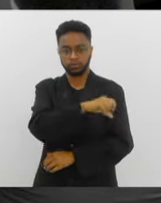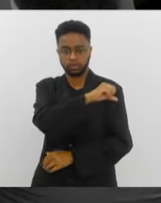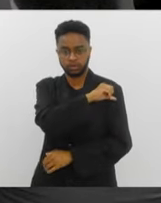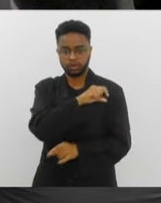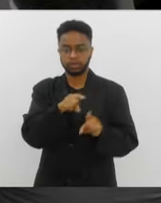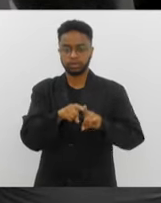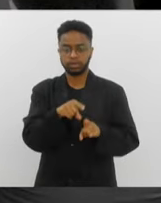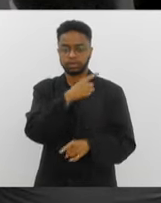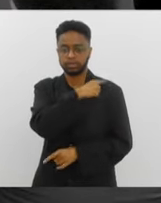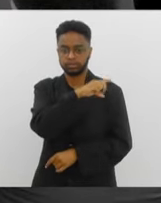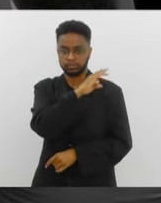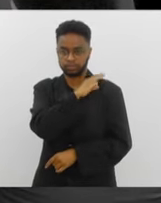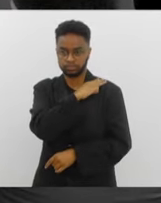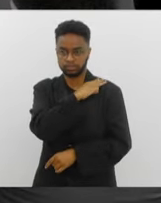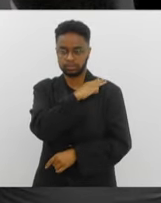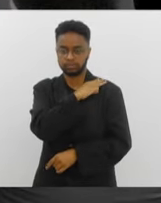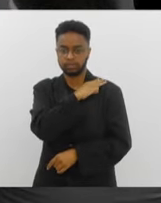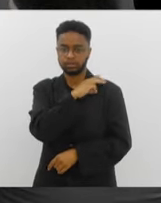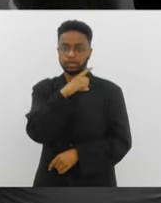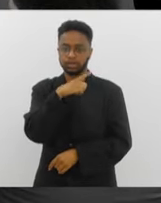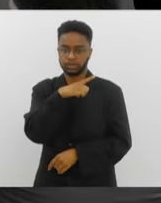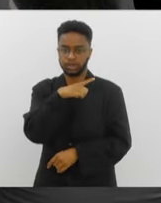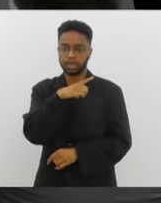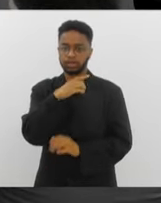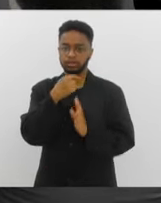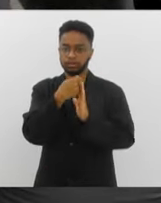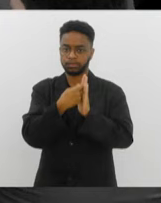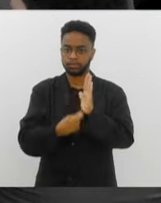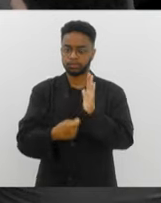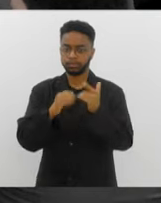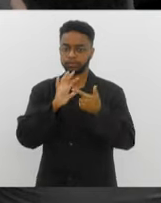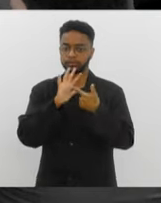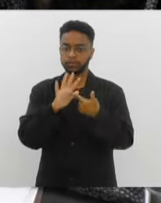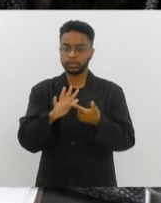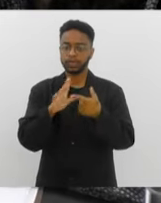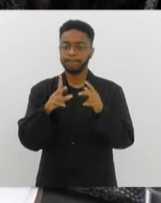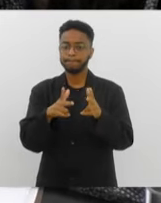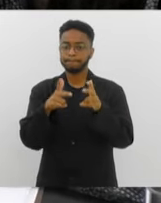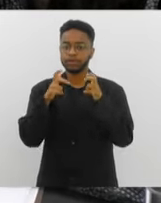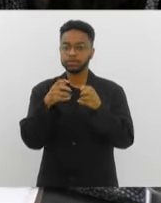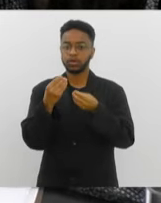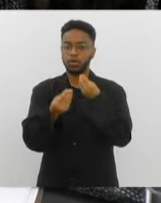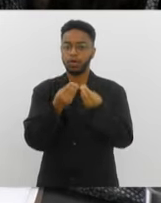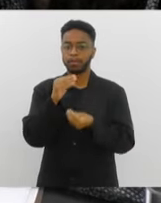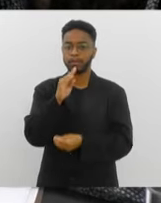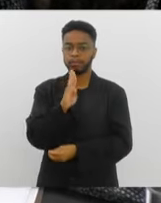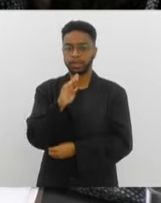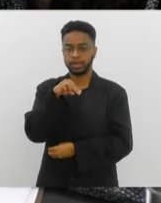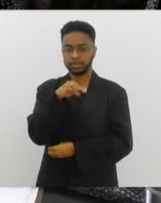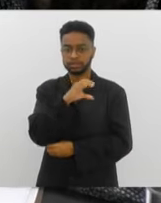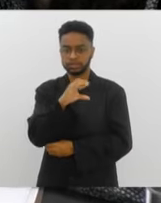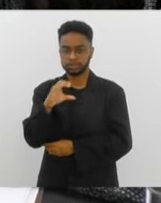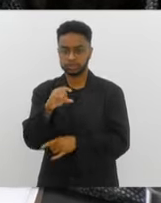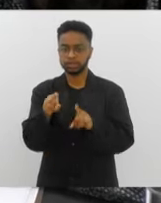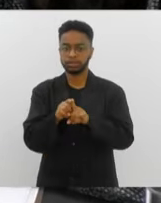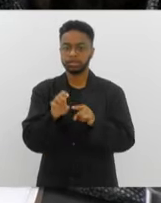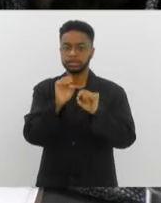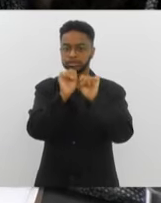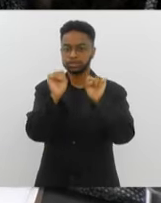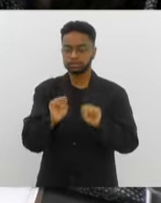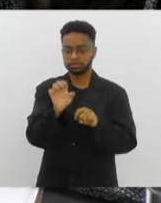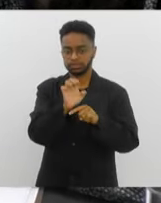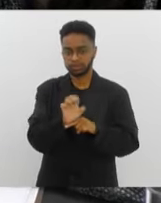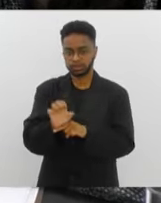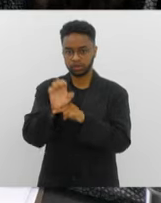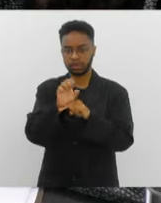médio, que está escrito, observarão a base nacional comum, complementada pelo sistema estadual e pela